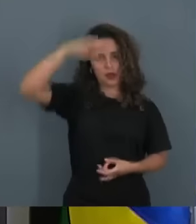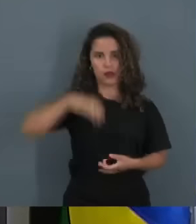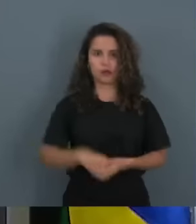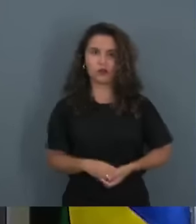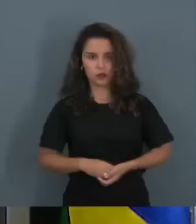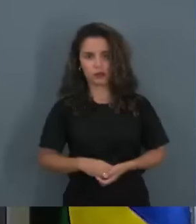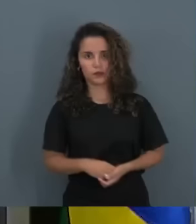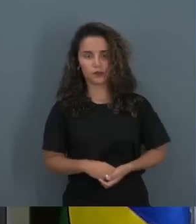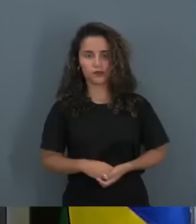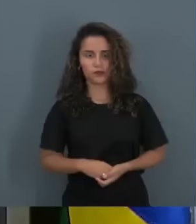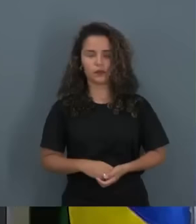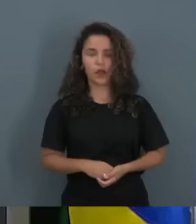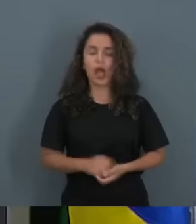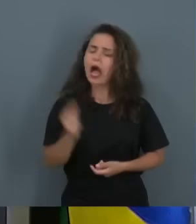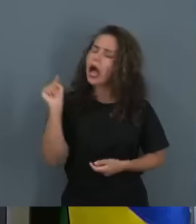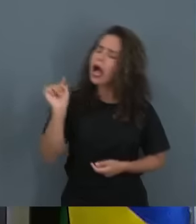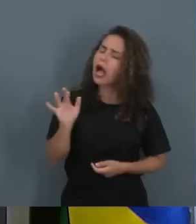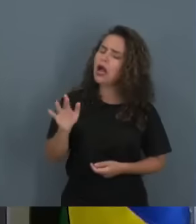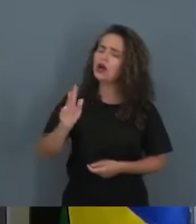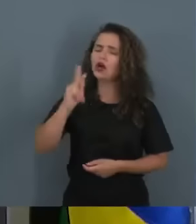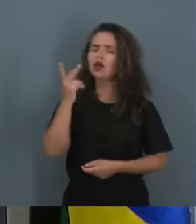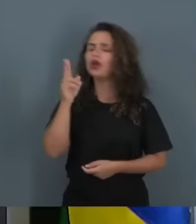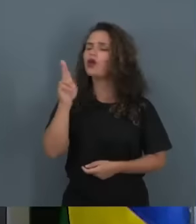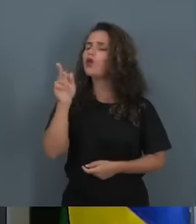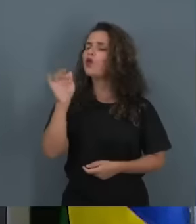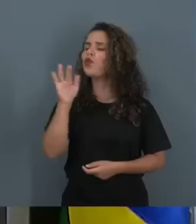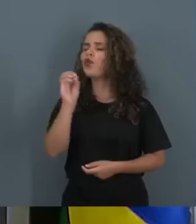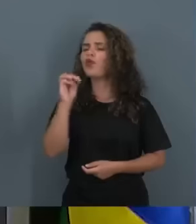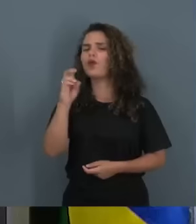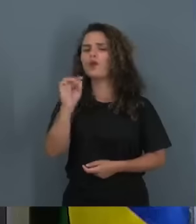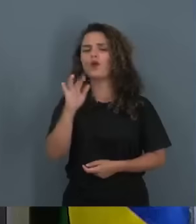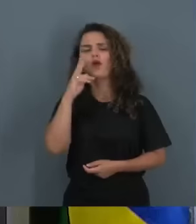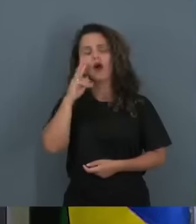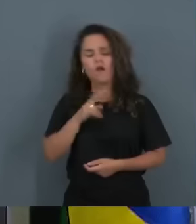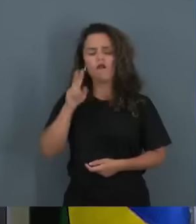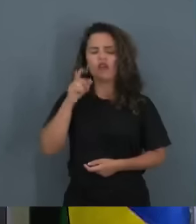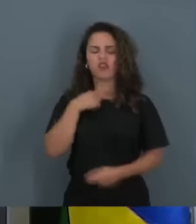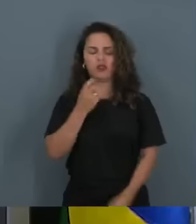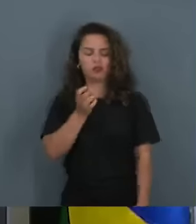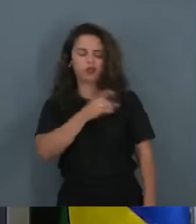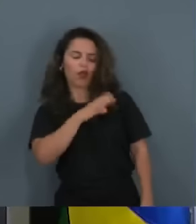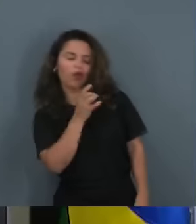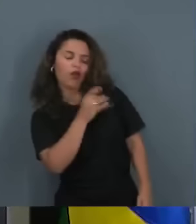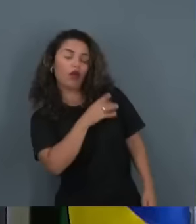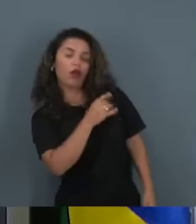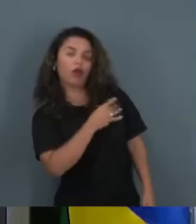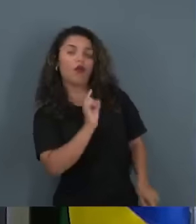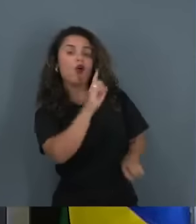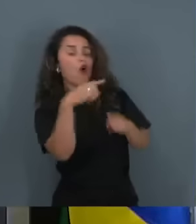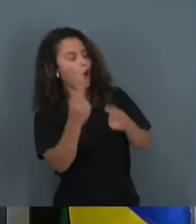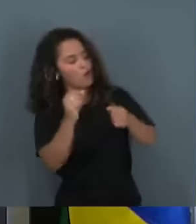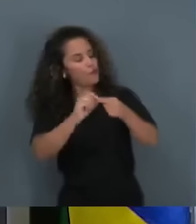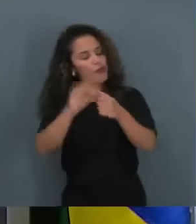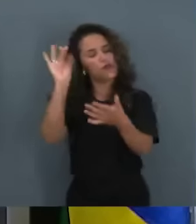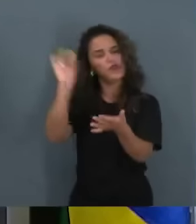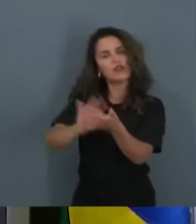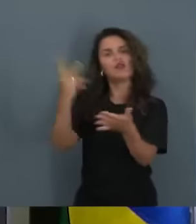Aí, o Hugo Mota agora eu quero ver se vai se acovardar, ou se vai fazer